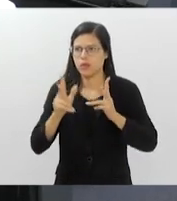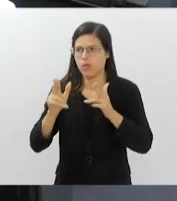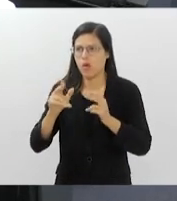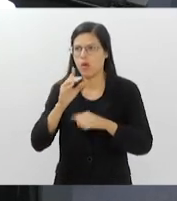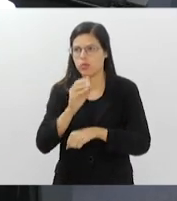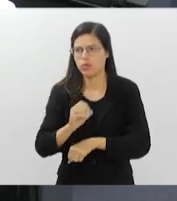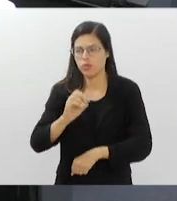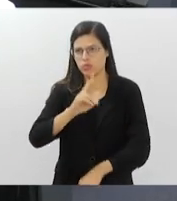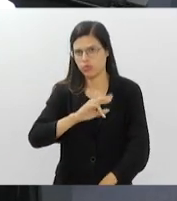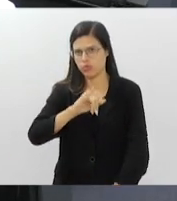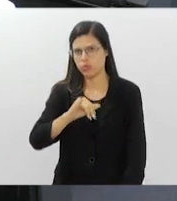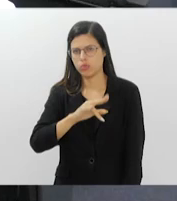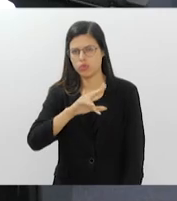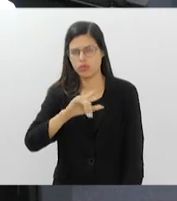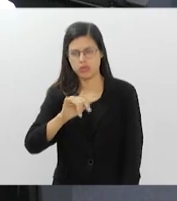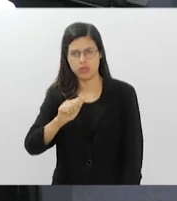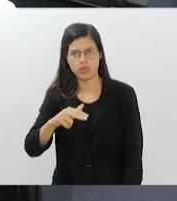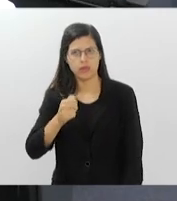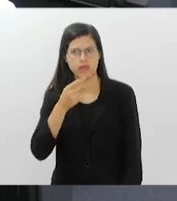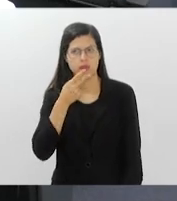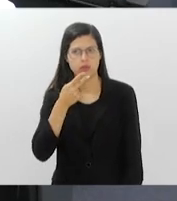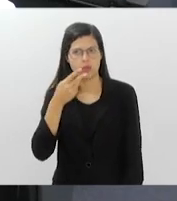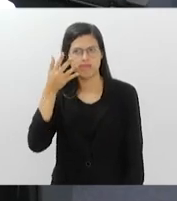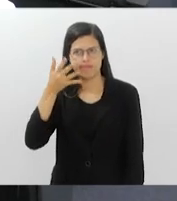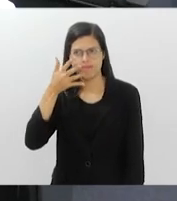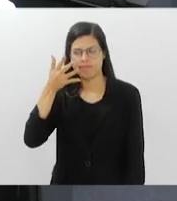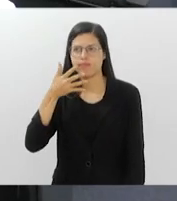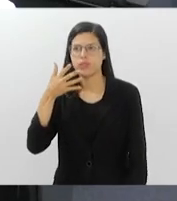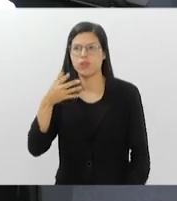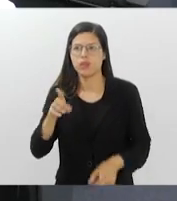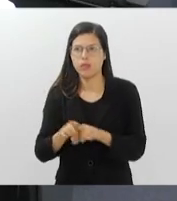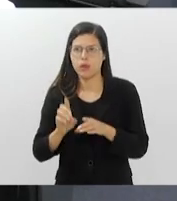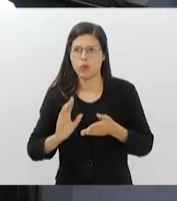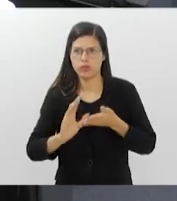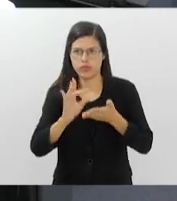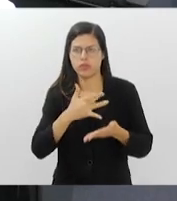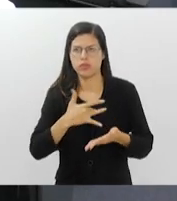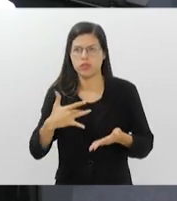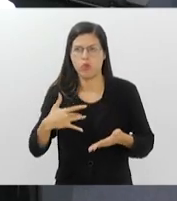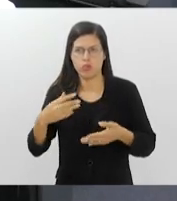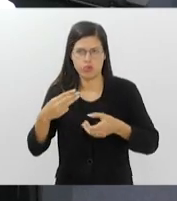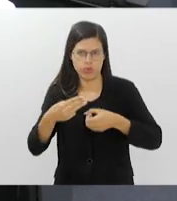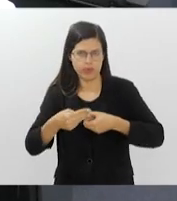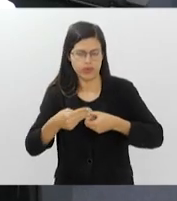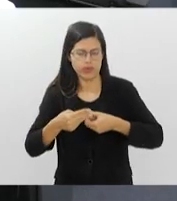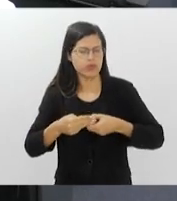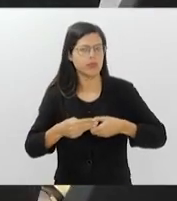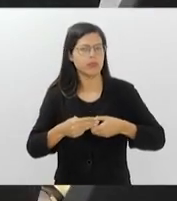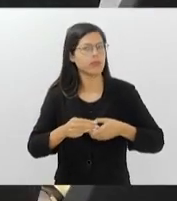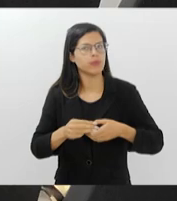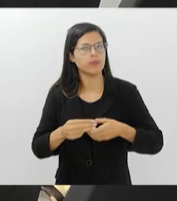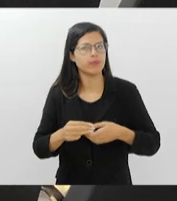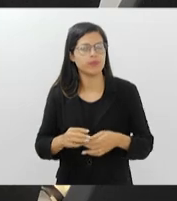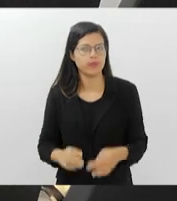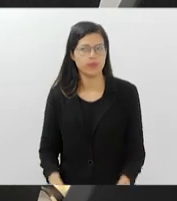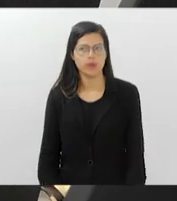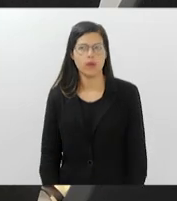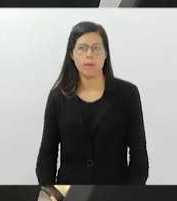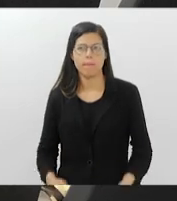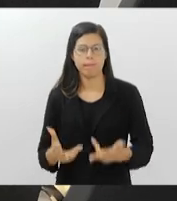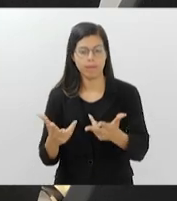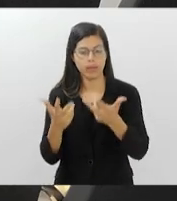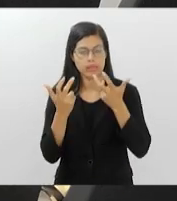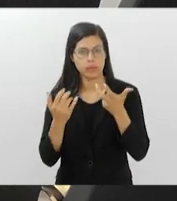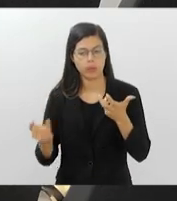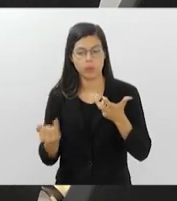Juliana falou né E eu também sou do Conselho de saúde do meu Município Mas eu tive a noção né da importância